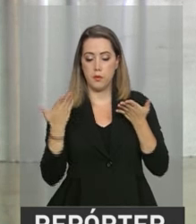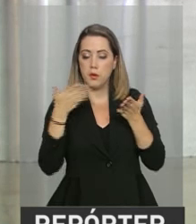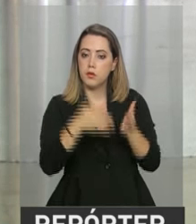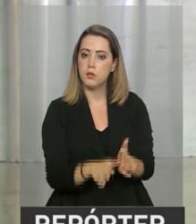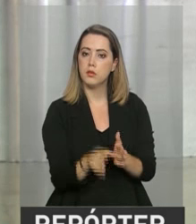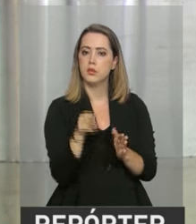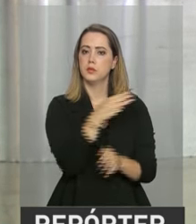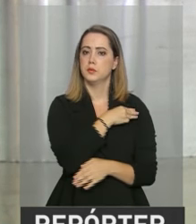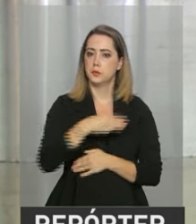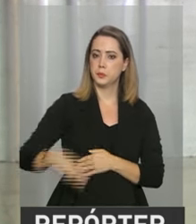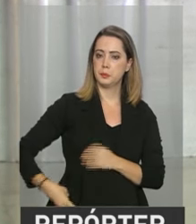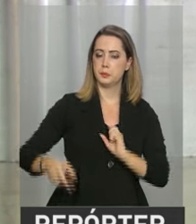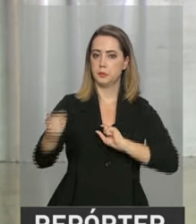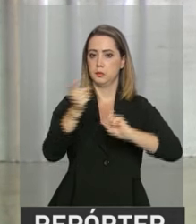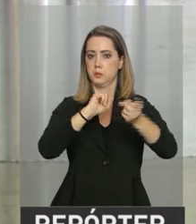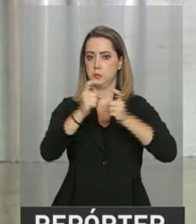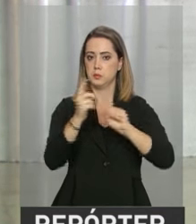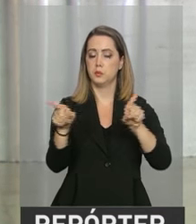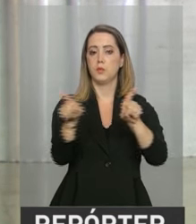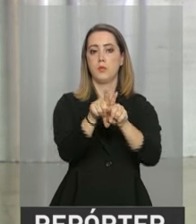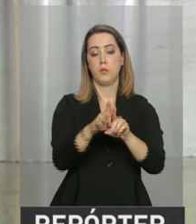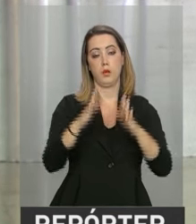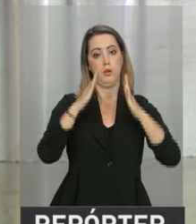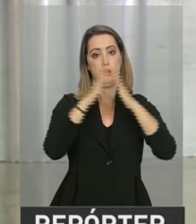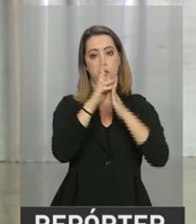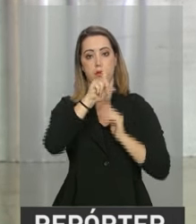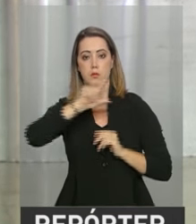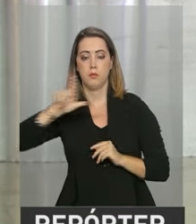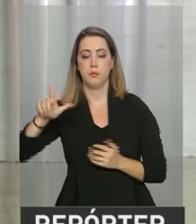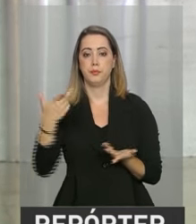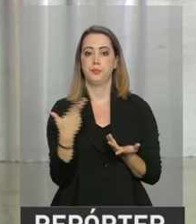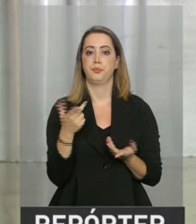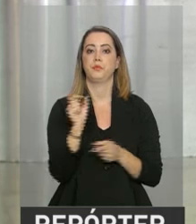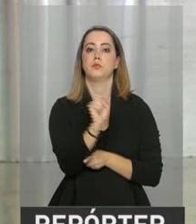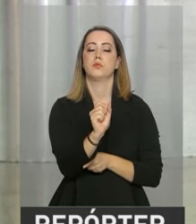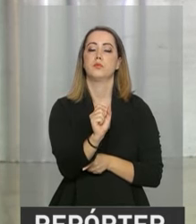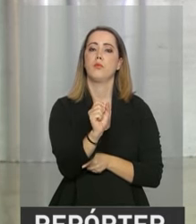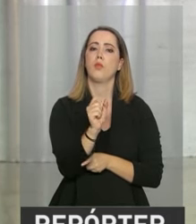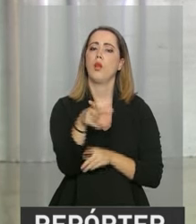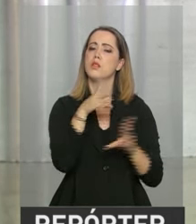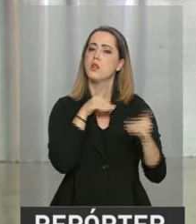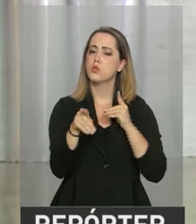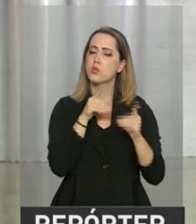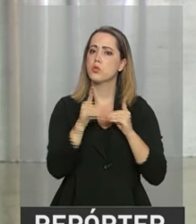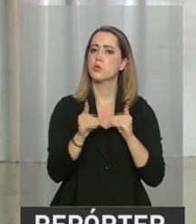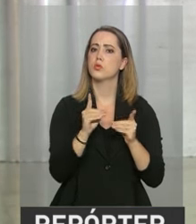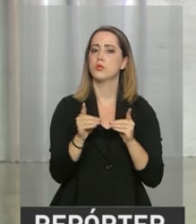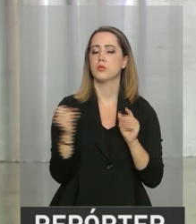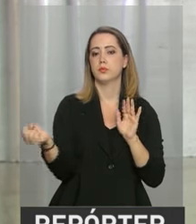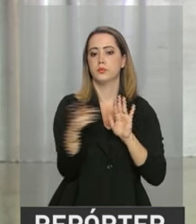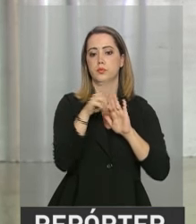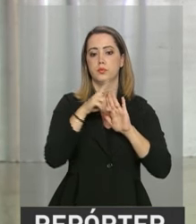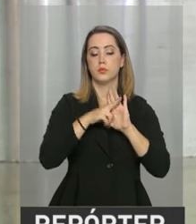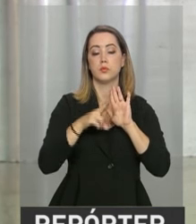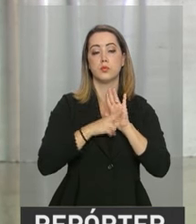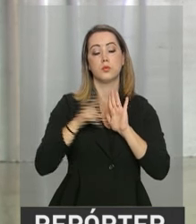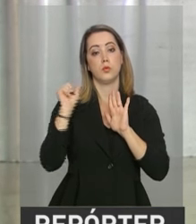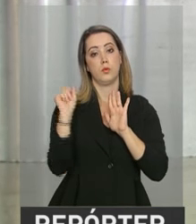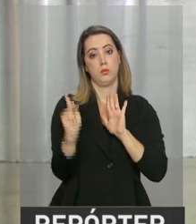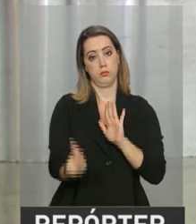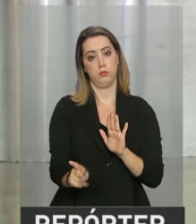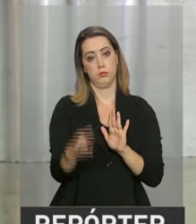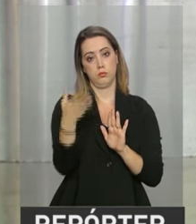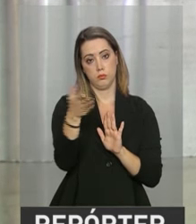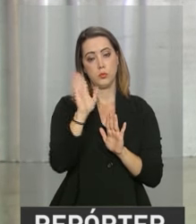dos ministros da Fazenda, Henrique Meirelles, e da Casa Civil, Eliseu Padilha. Essa discussão sobre a reforma da Previdência